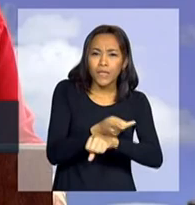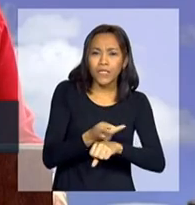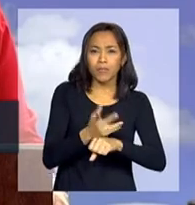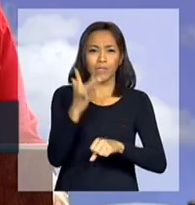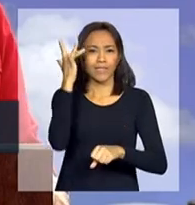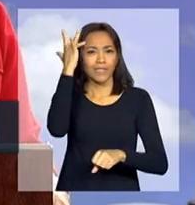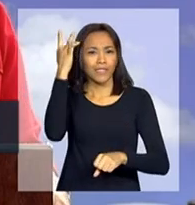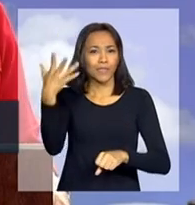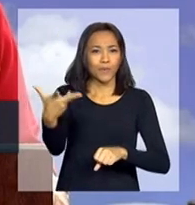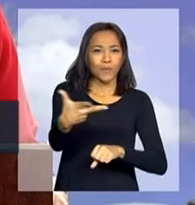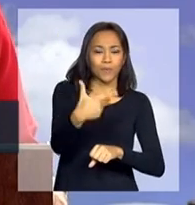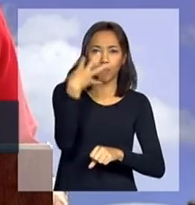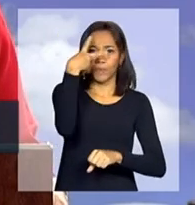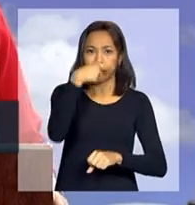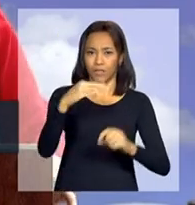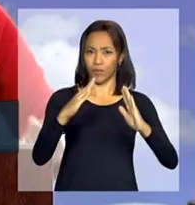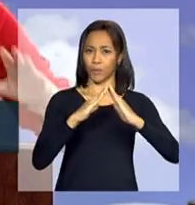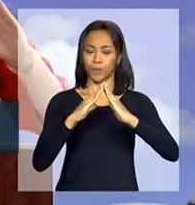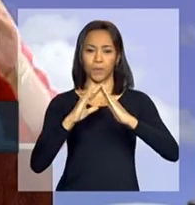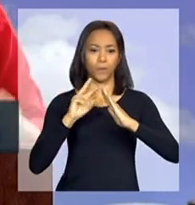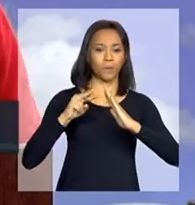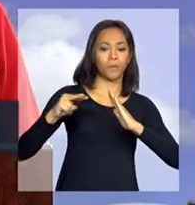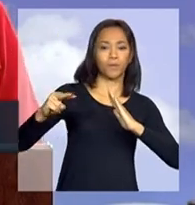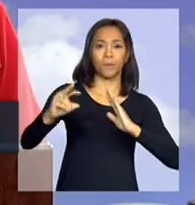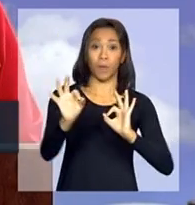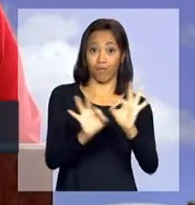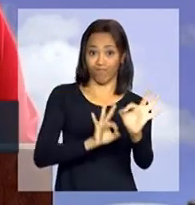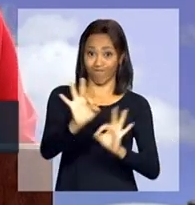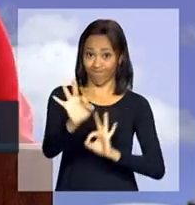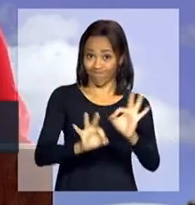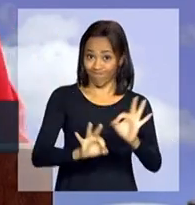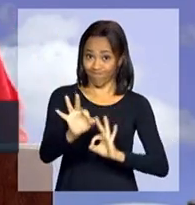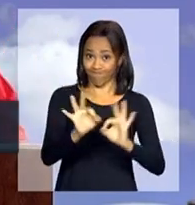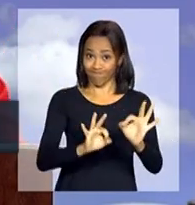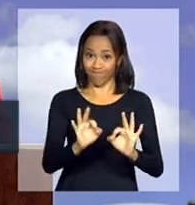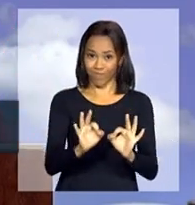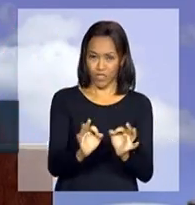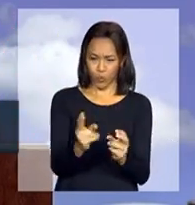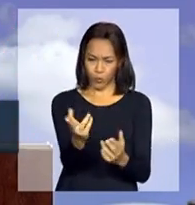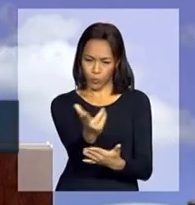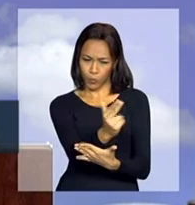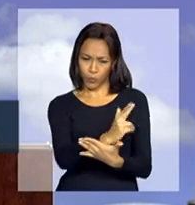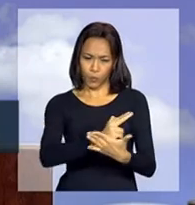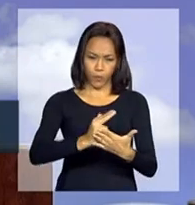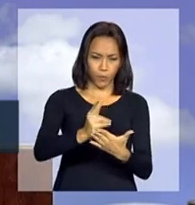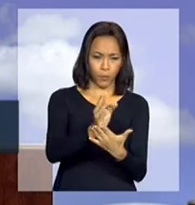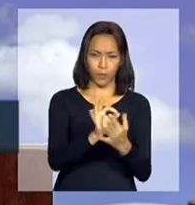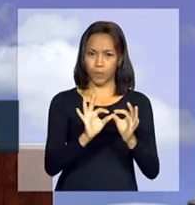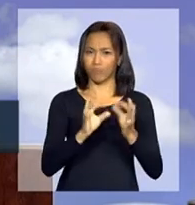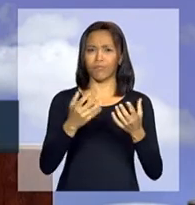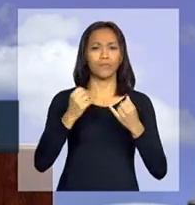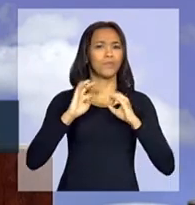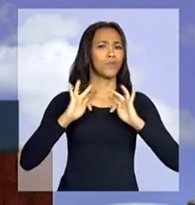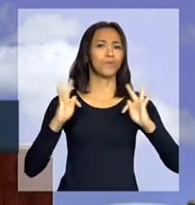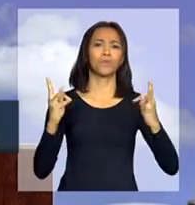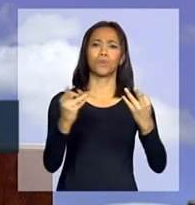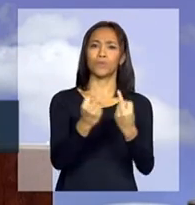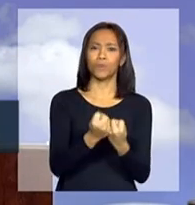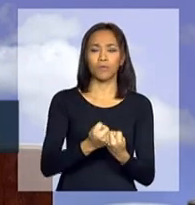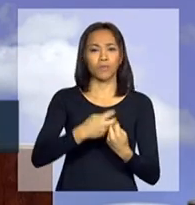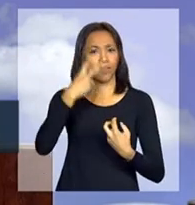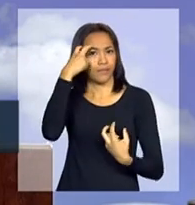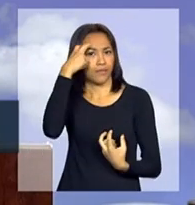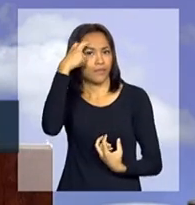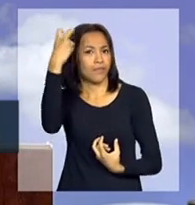beleza arquitetônica do projeto na leveza das suas linhas e nas suas instalações fruto da